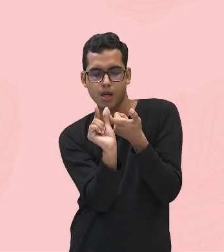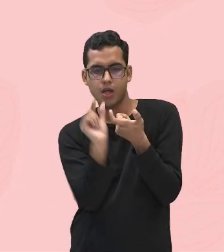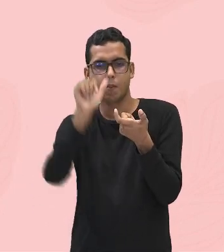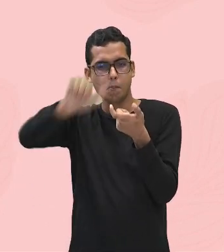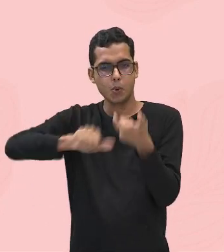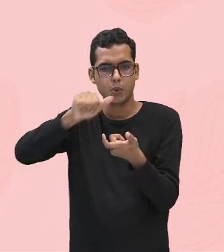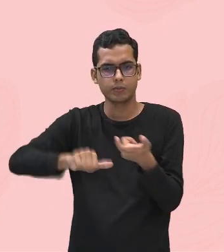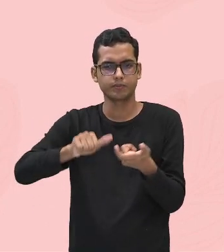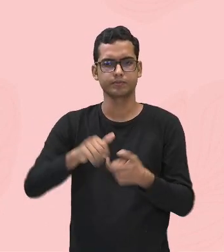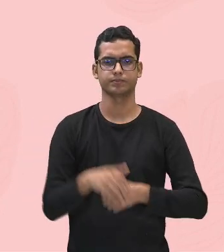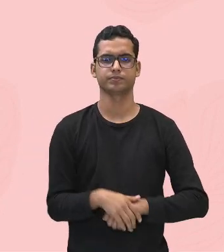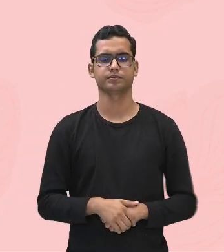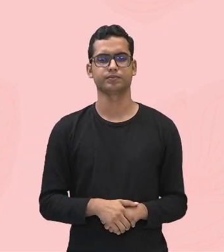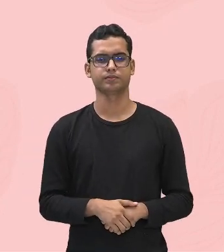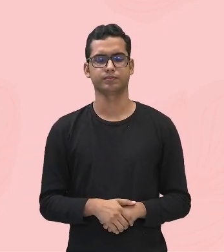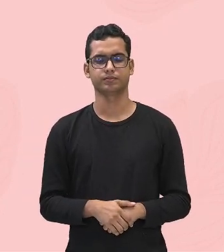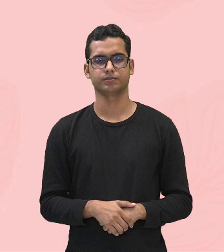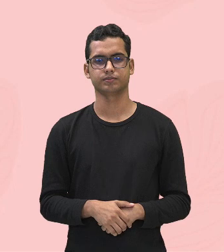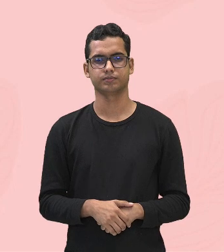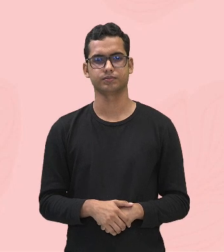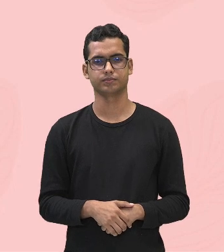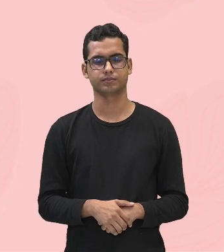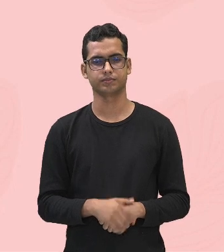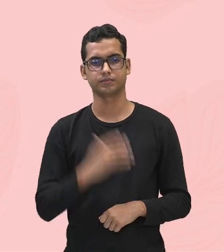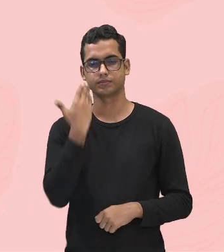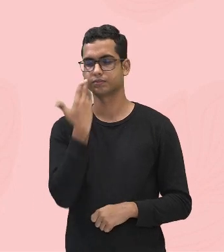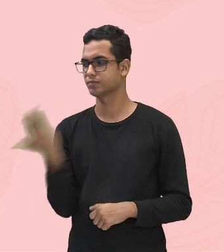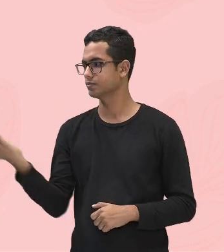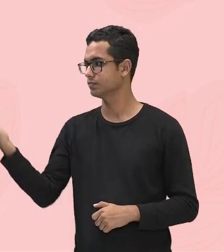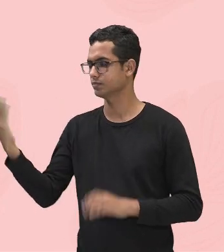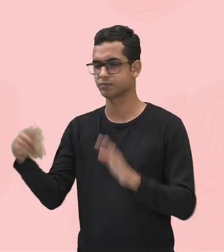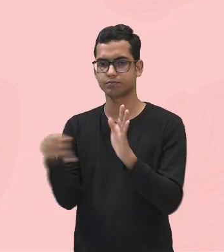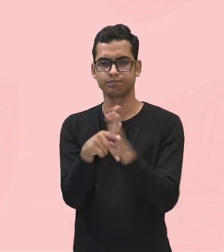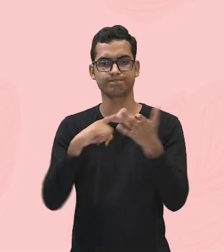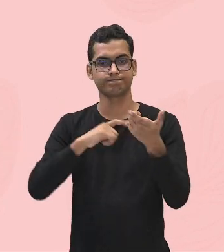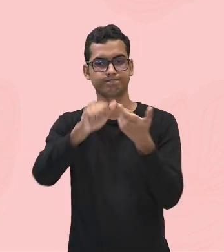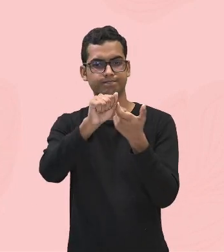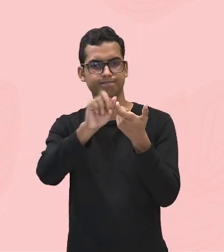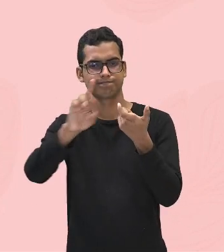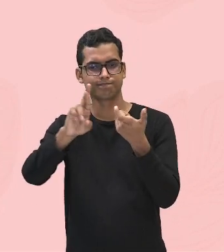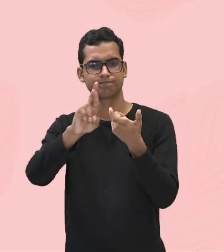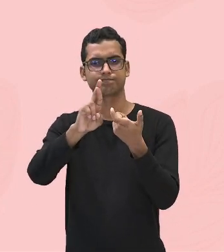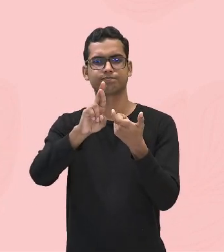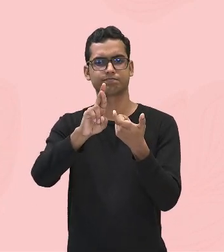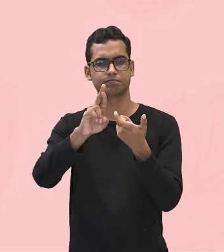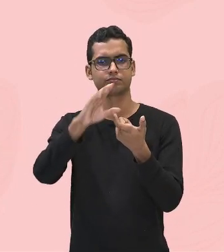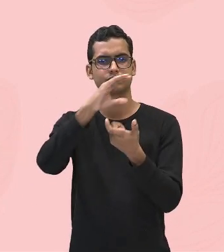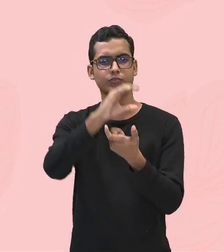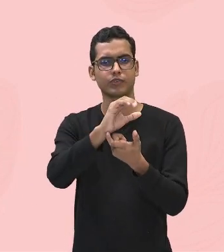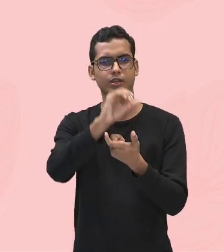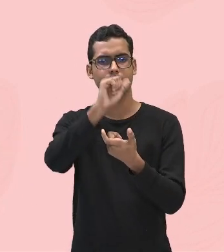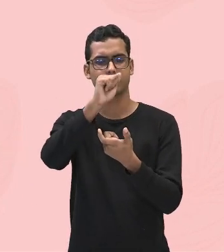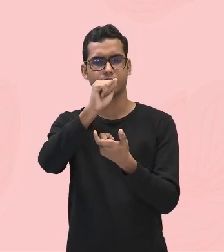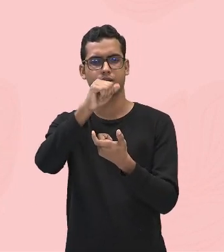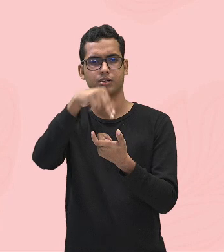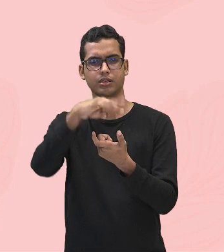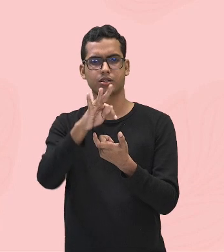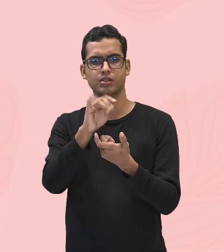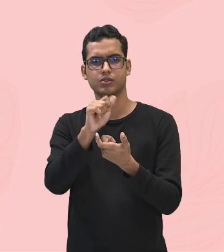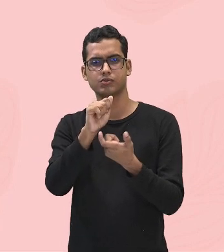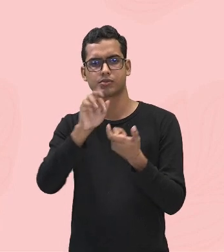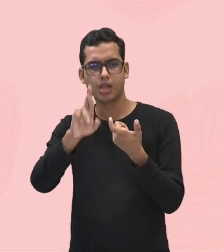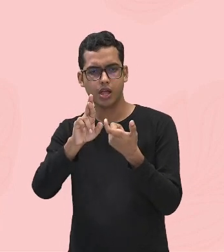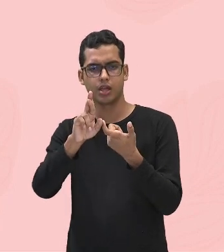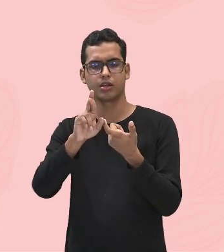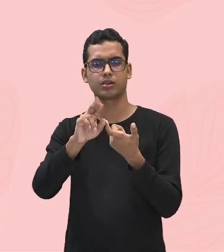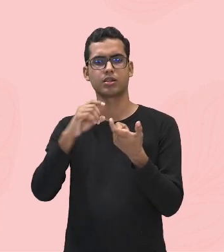acrescentamos as desinências que nós acabamos de ver. Então, verbo cantar, yo canto, tu